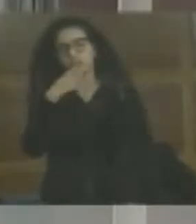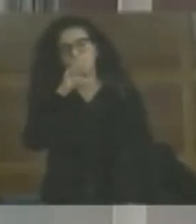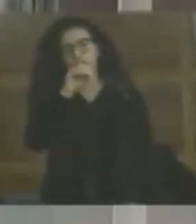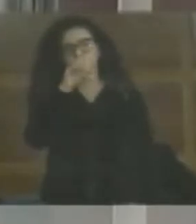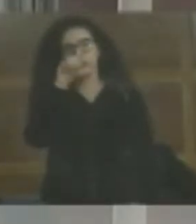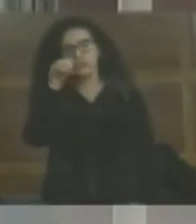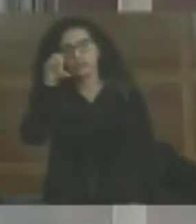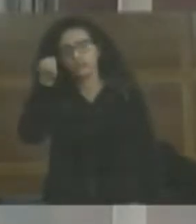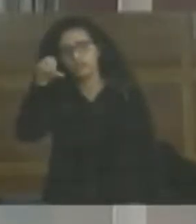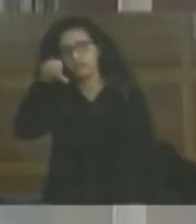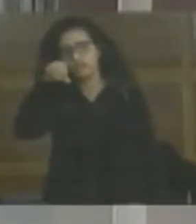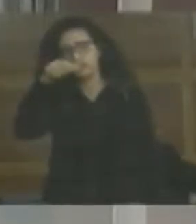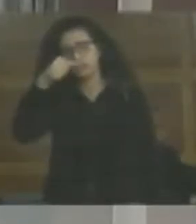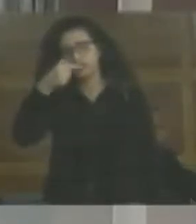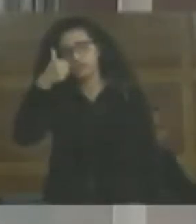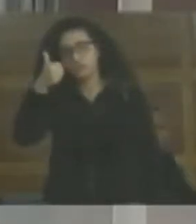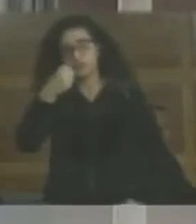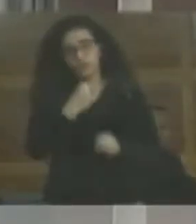54180-000971 de